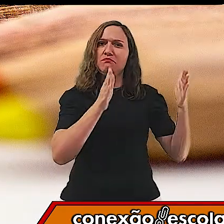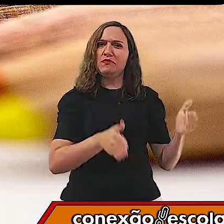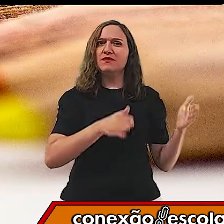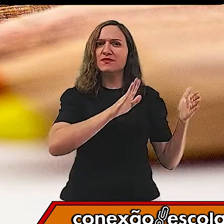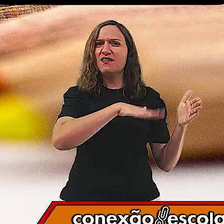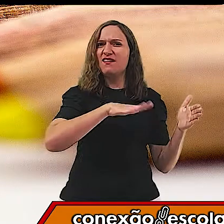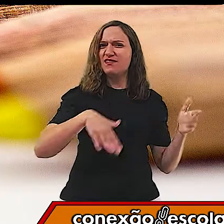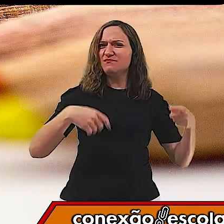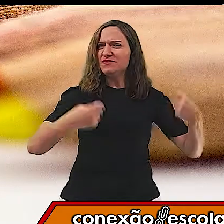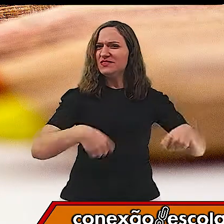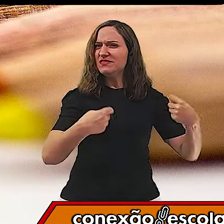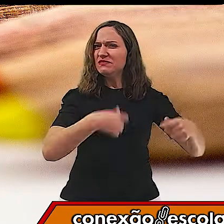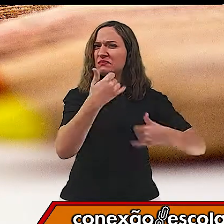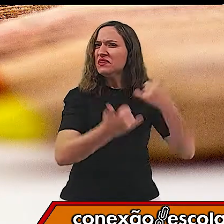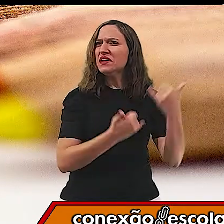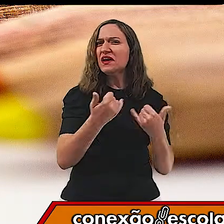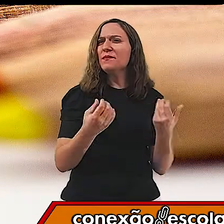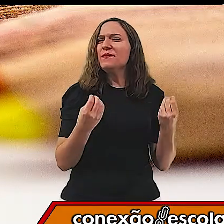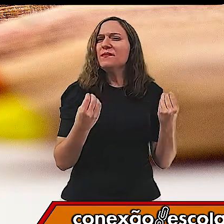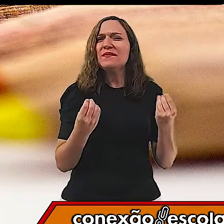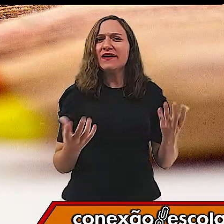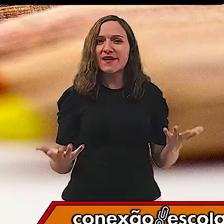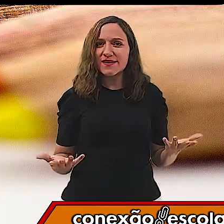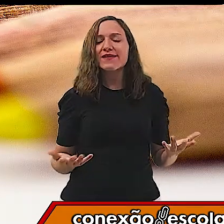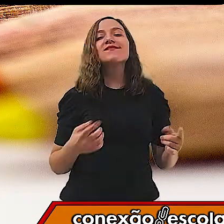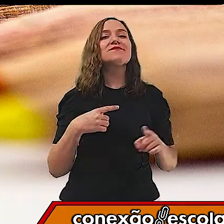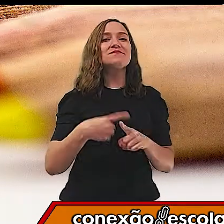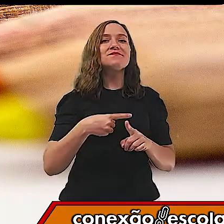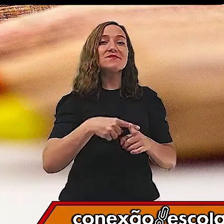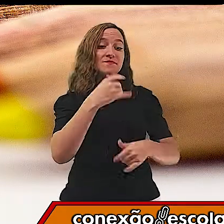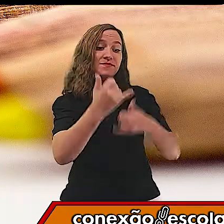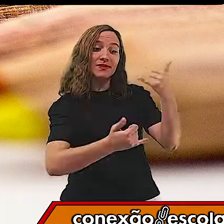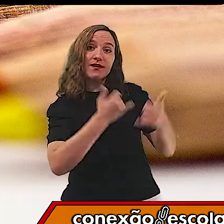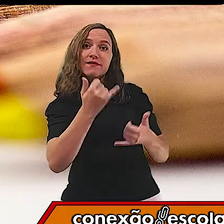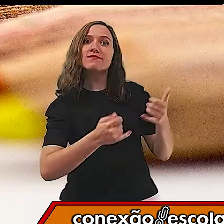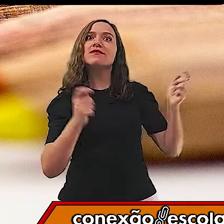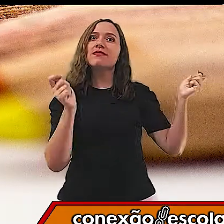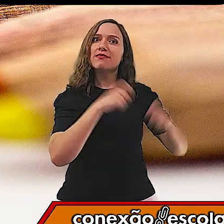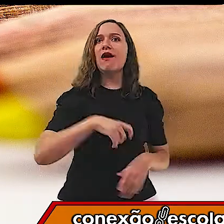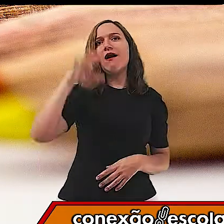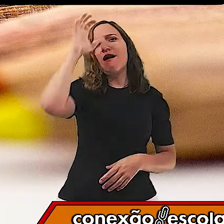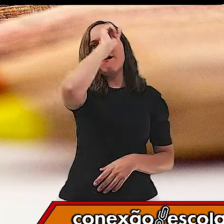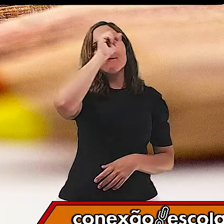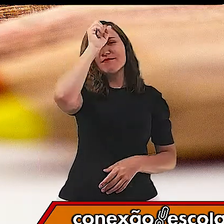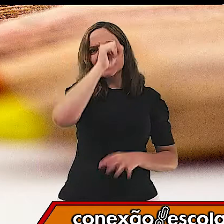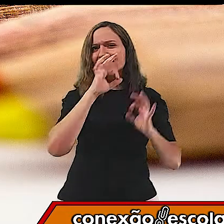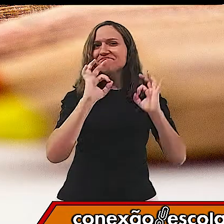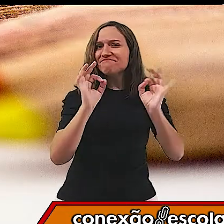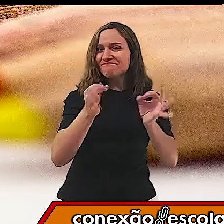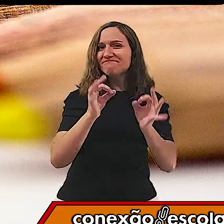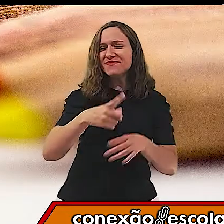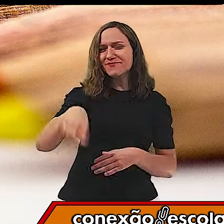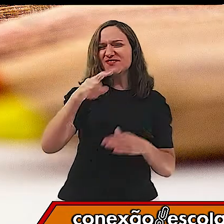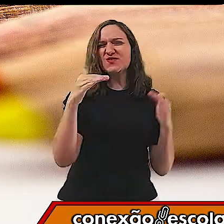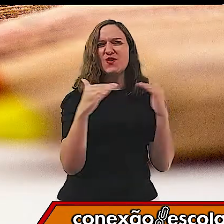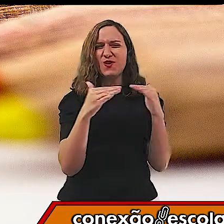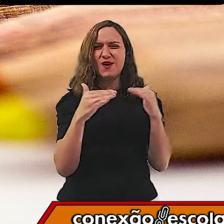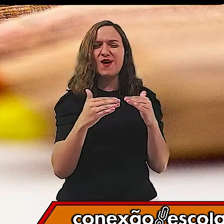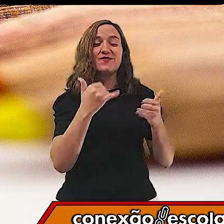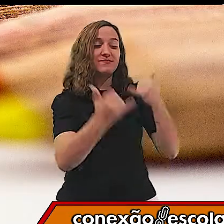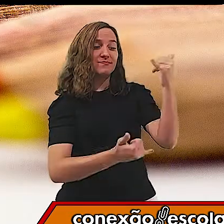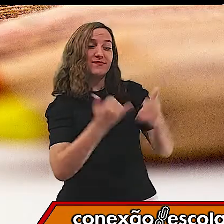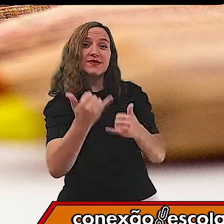brincar por quê? Porque através da brincadeira nós aprendemos muito. Vocês concordam comigo que através